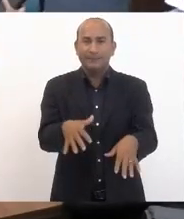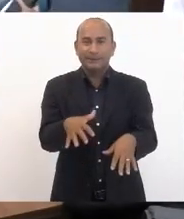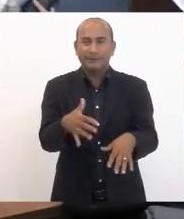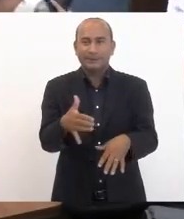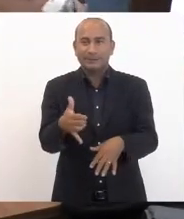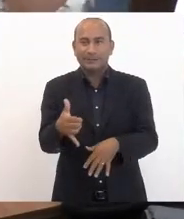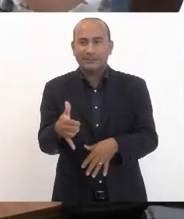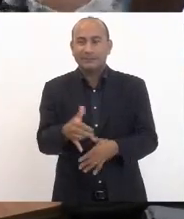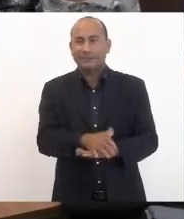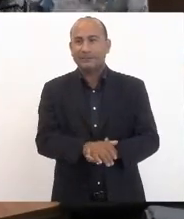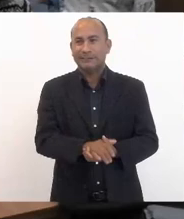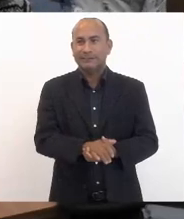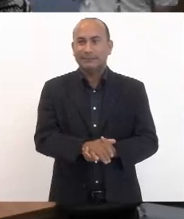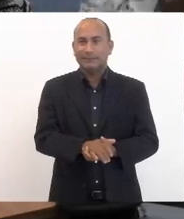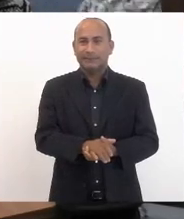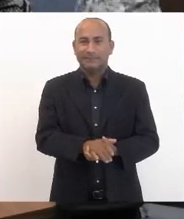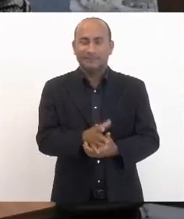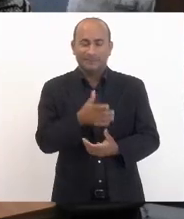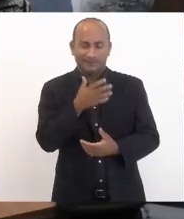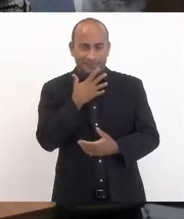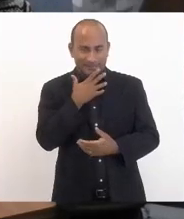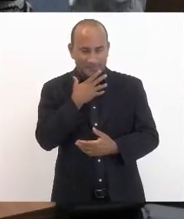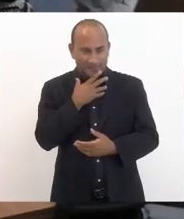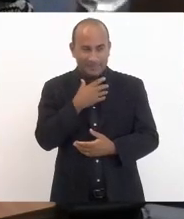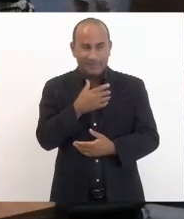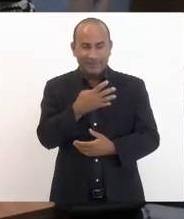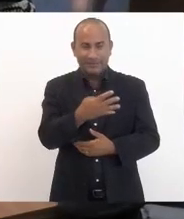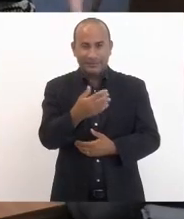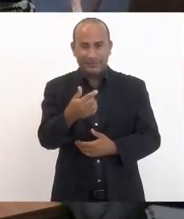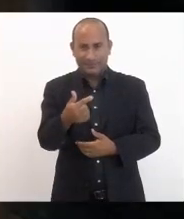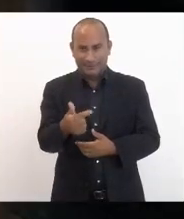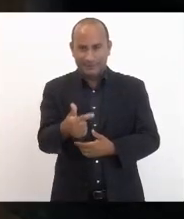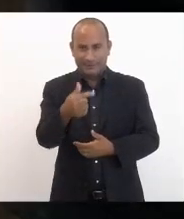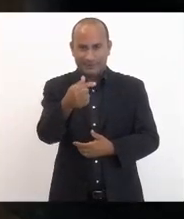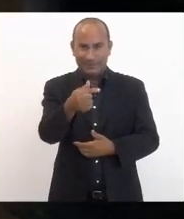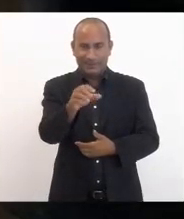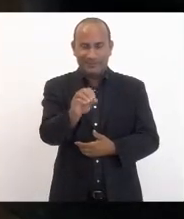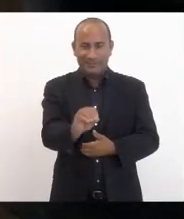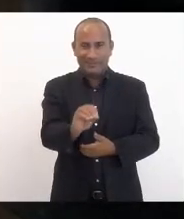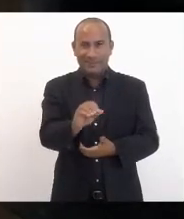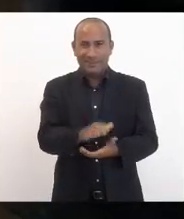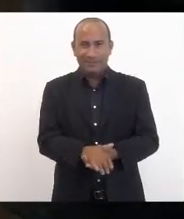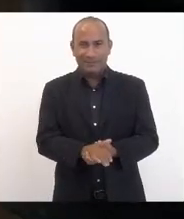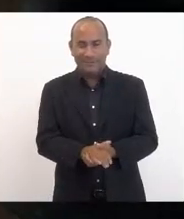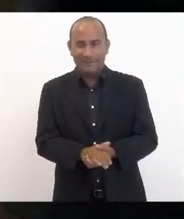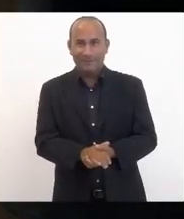relação ao projeto 4270A de